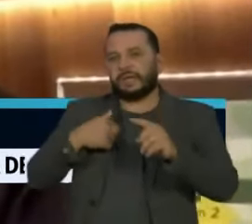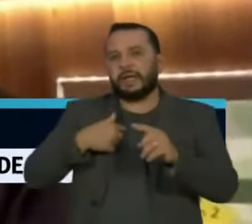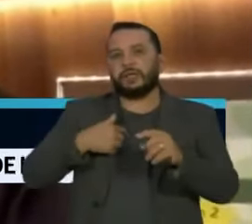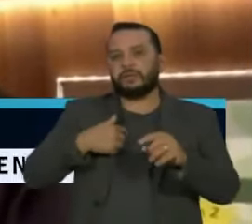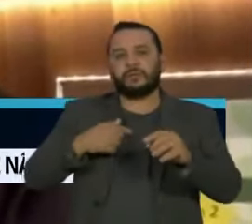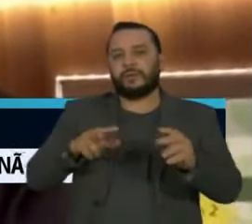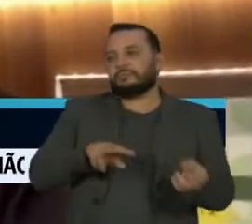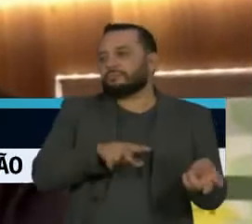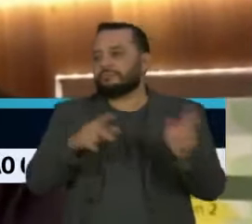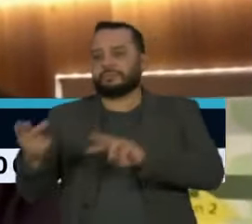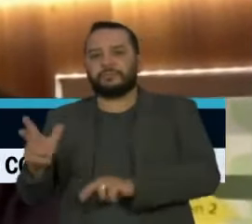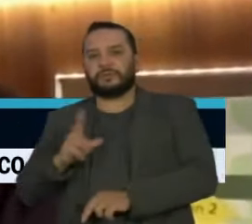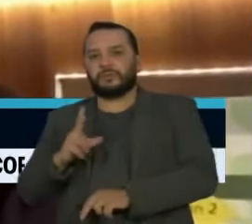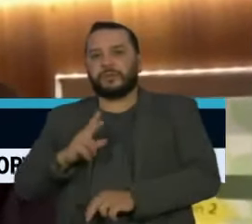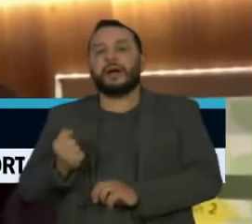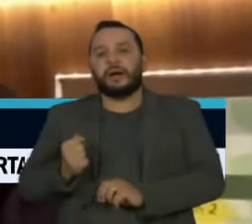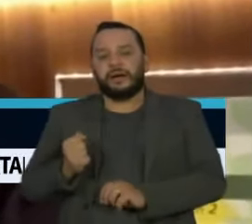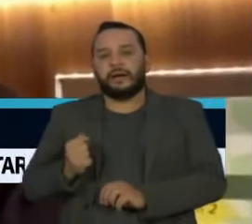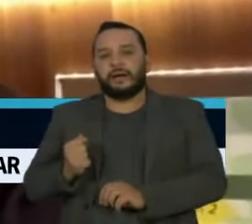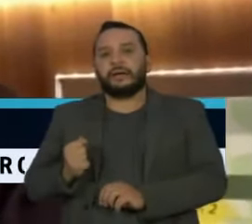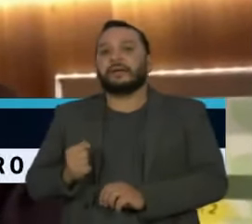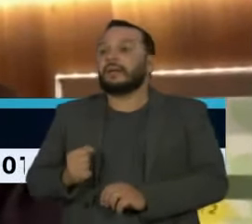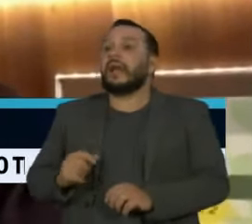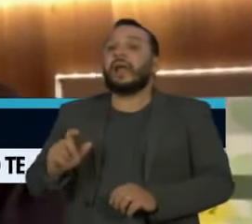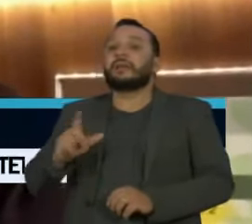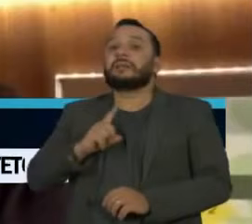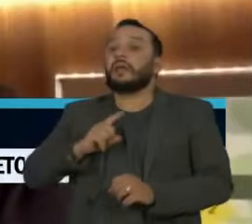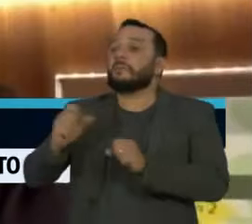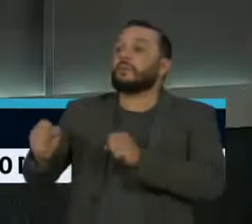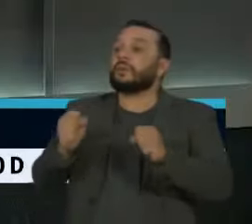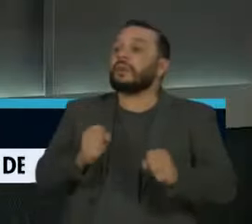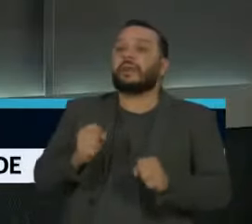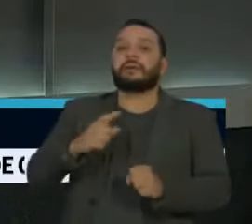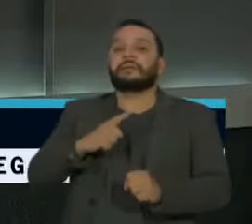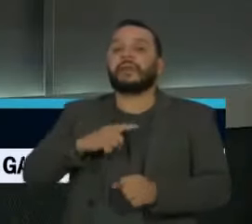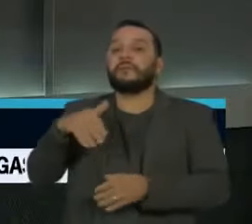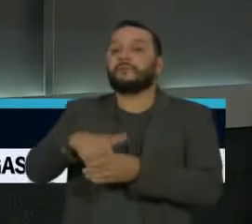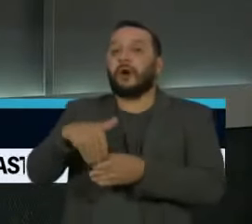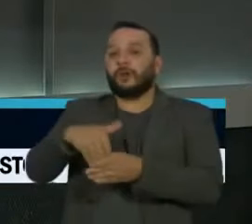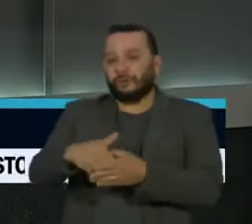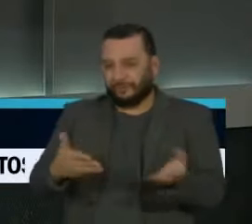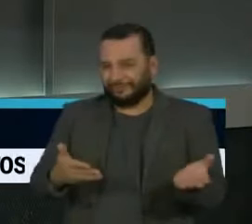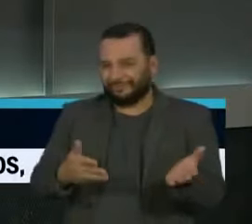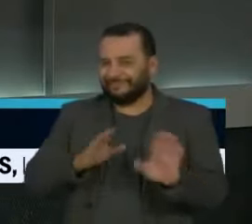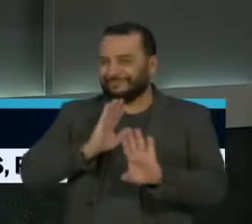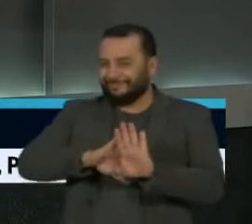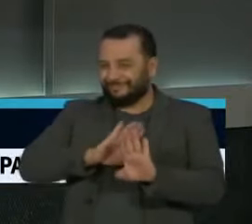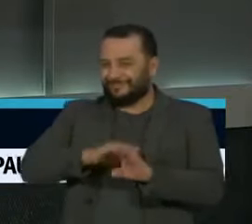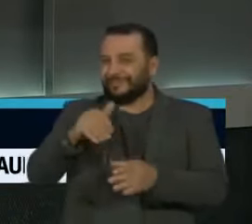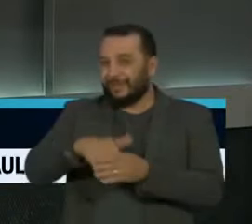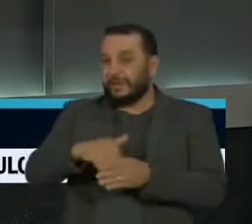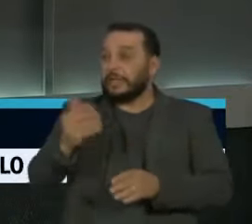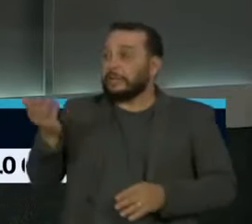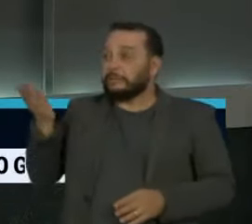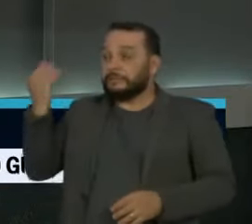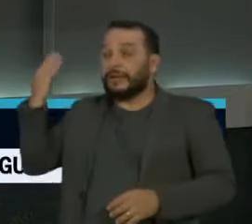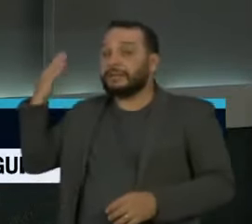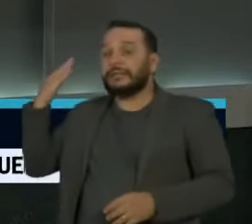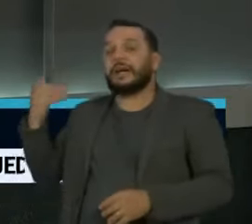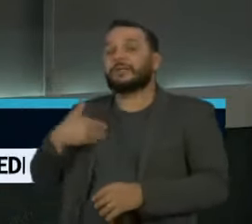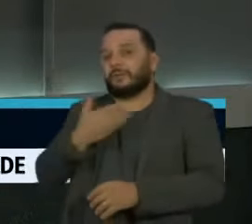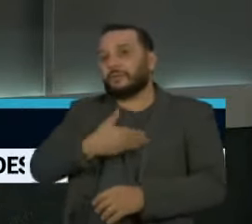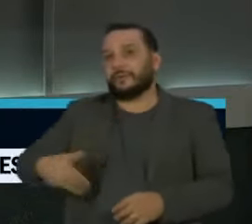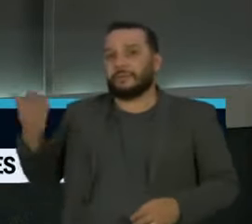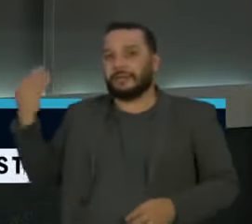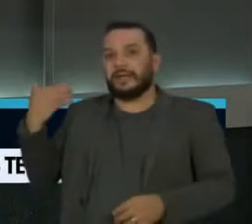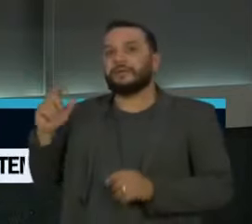poder é quem tem voto. A democracia é exatamente isso. O convencimento dos governos anteriores que privatizaram chamava-se